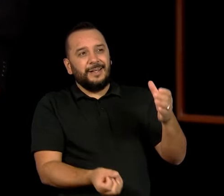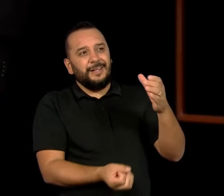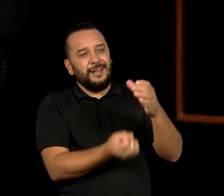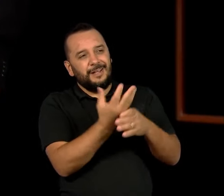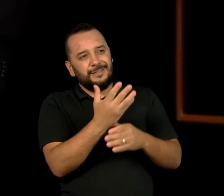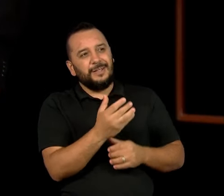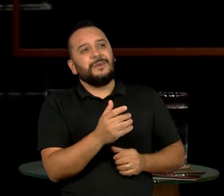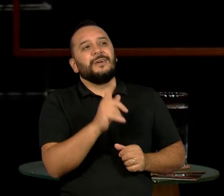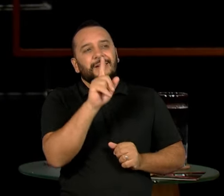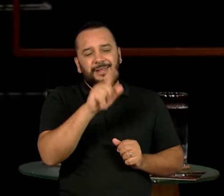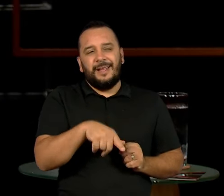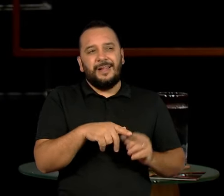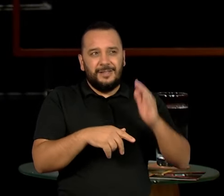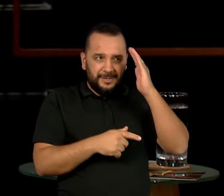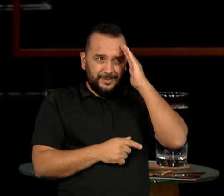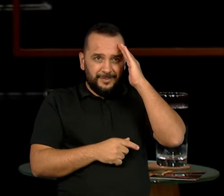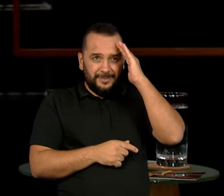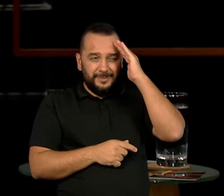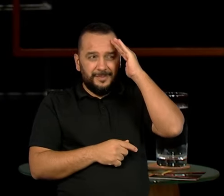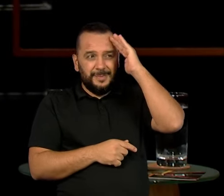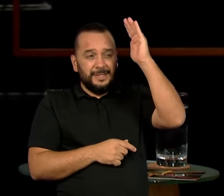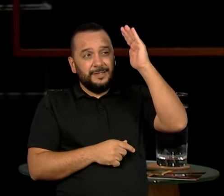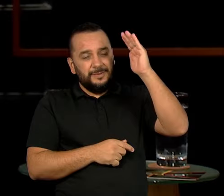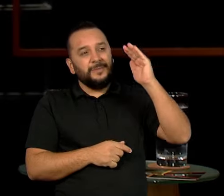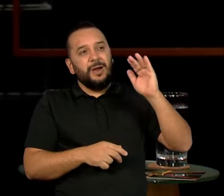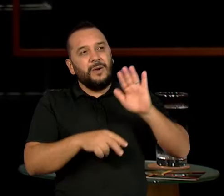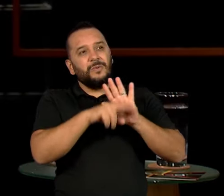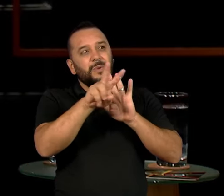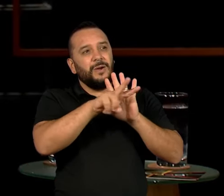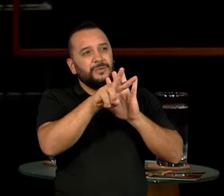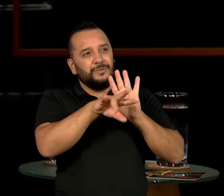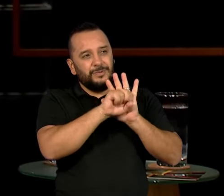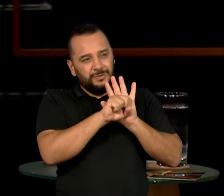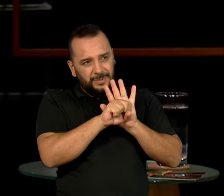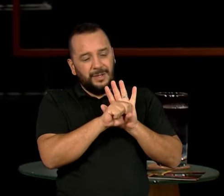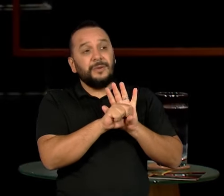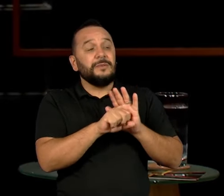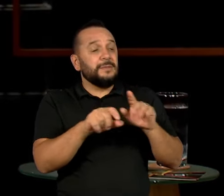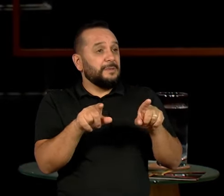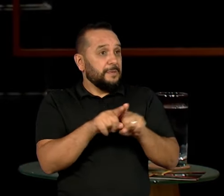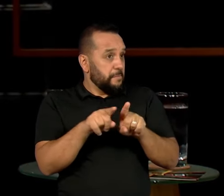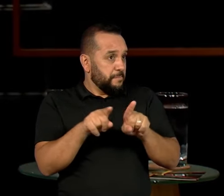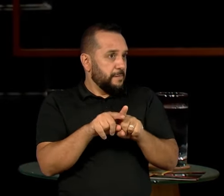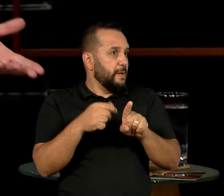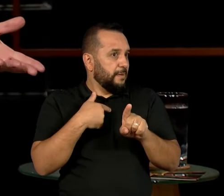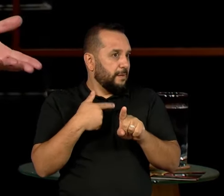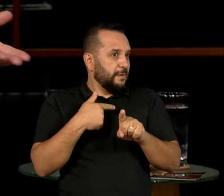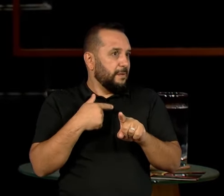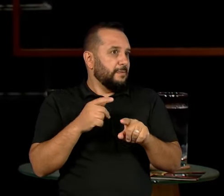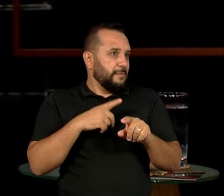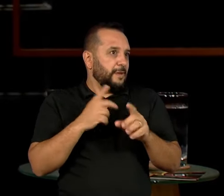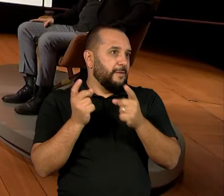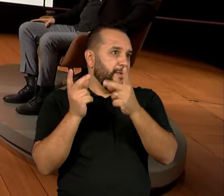talvez seja o nosso principal produto audiovisual, inclusive de exportação, né? Que é a